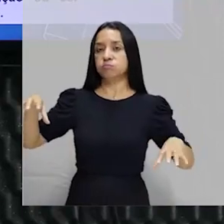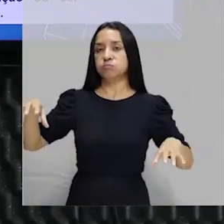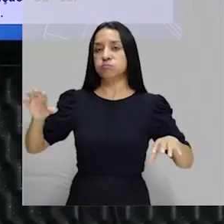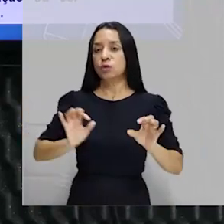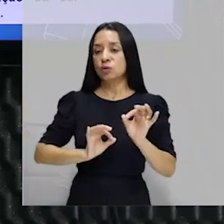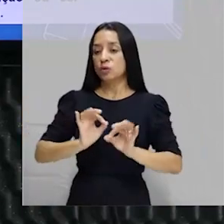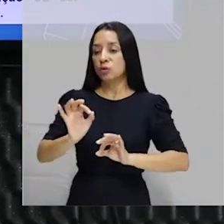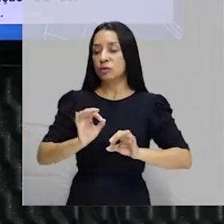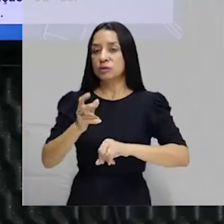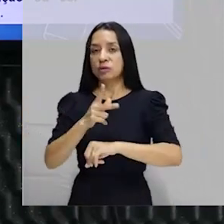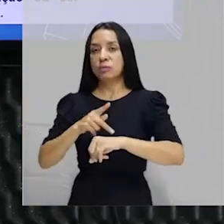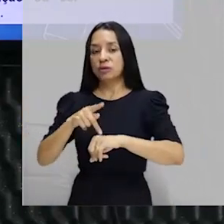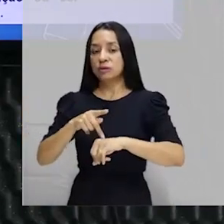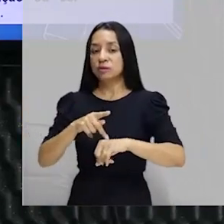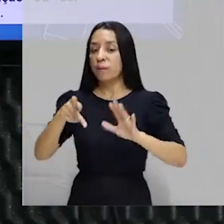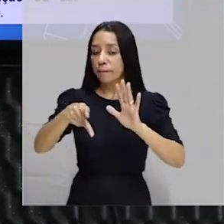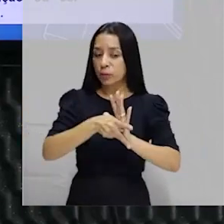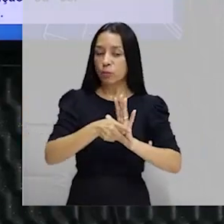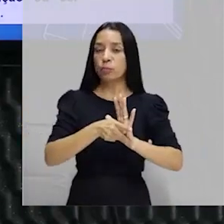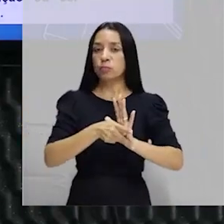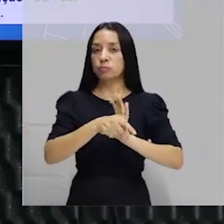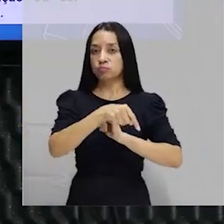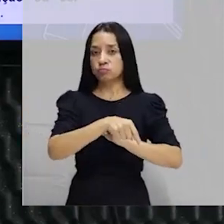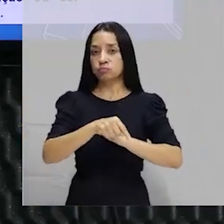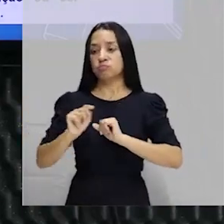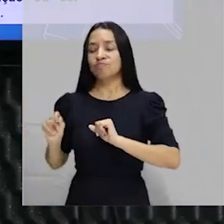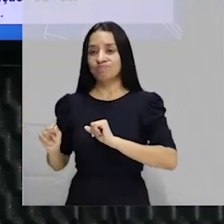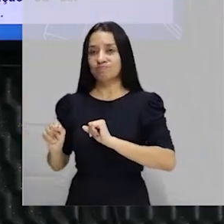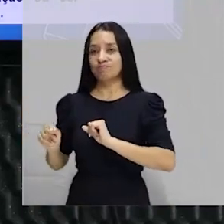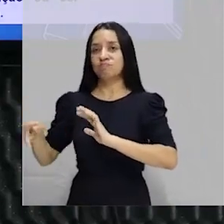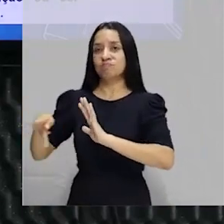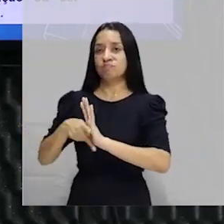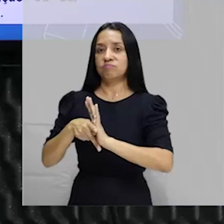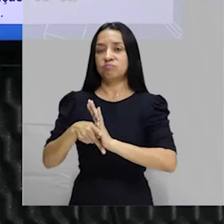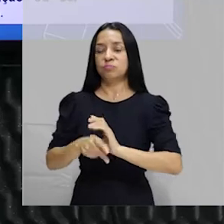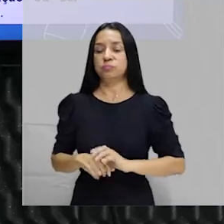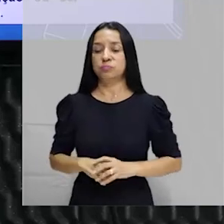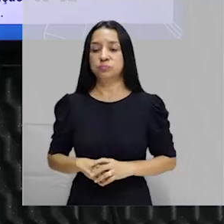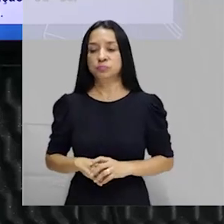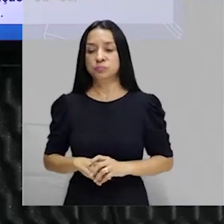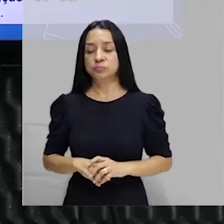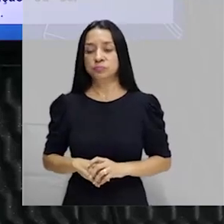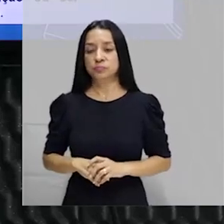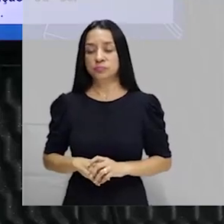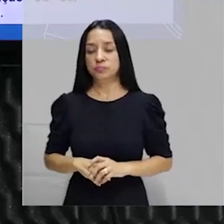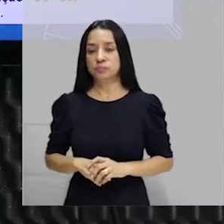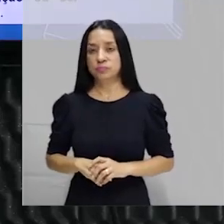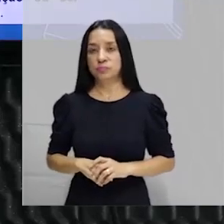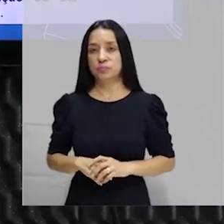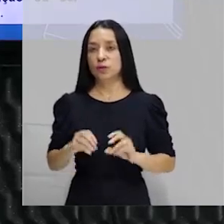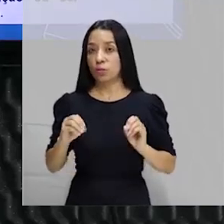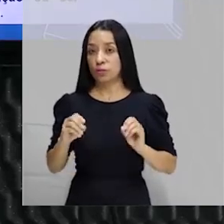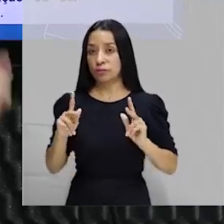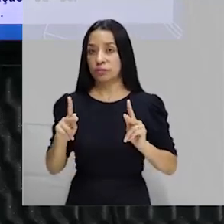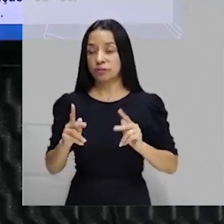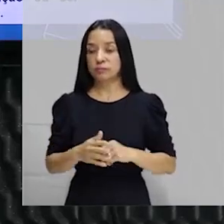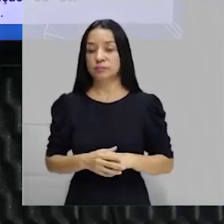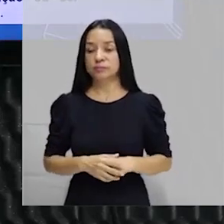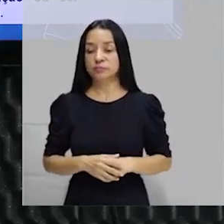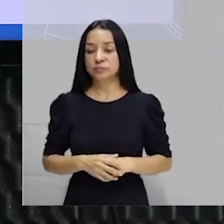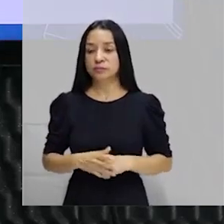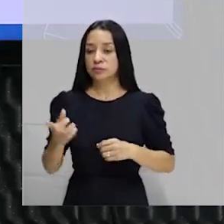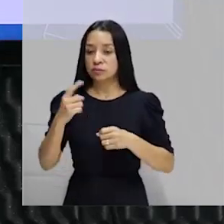E é justamente em estados que são formados com mais de uma nação que a gente muitas vezes pode ter problemas aí, gerando, por exemplo,